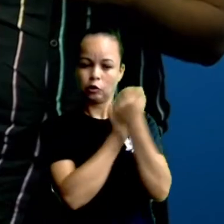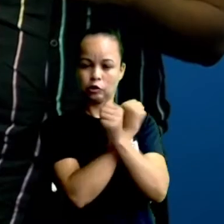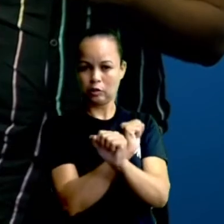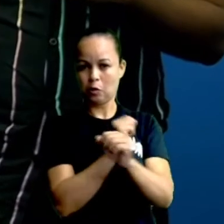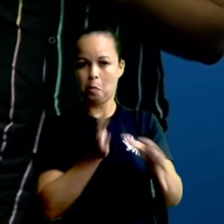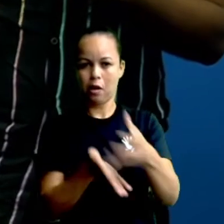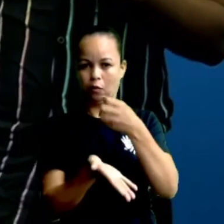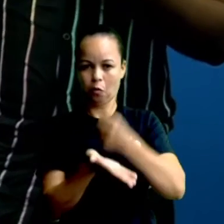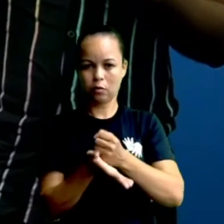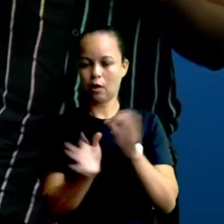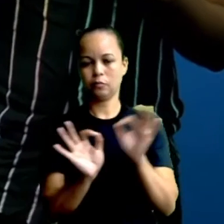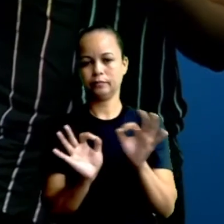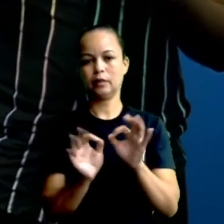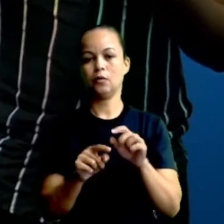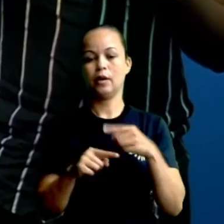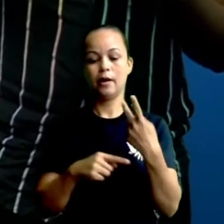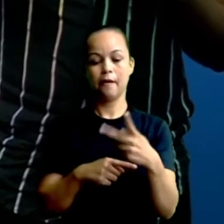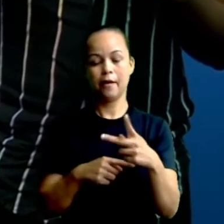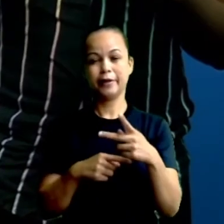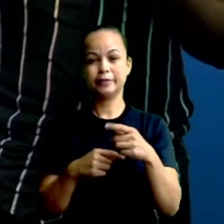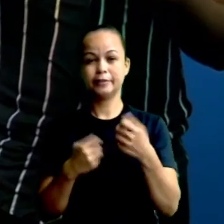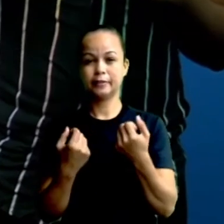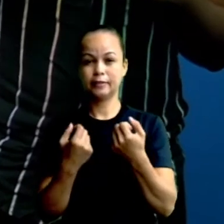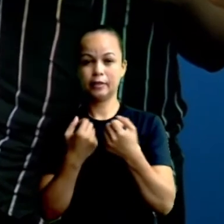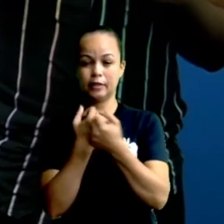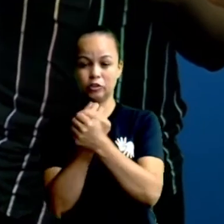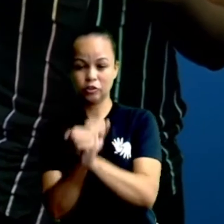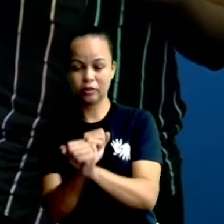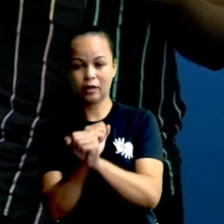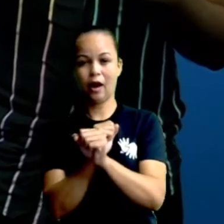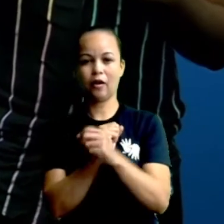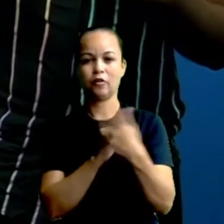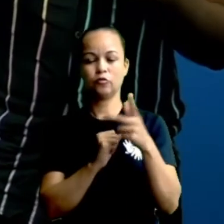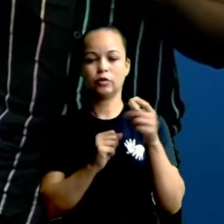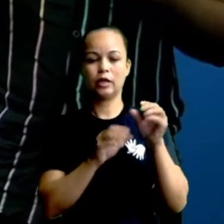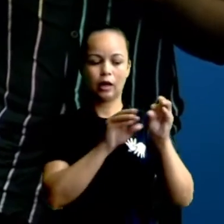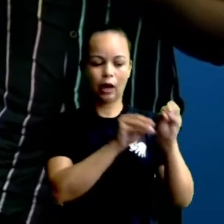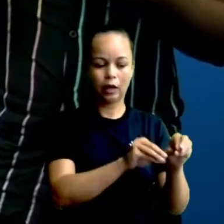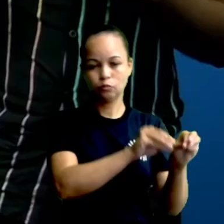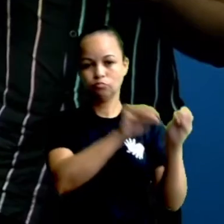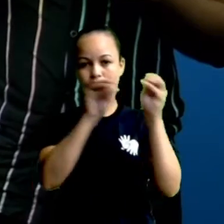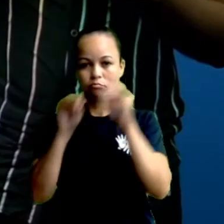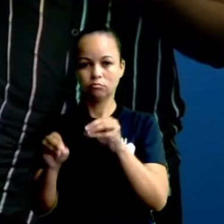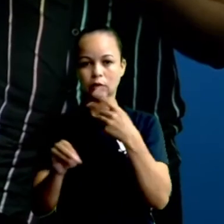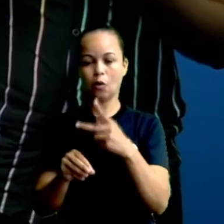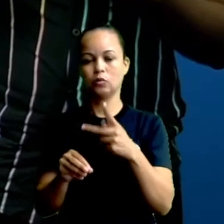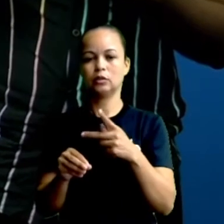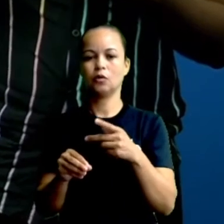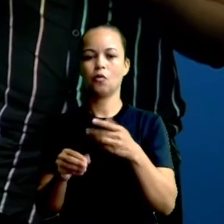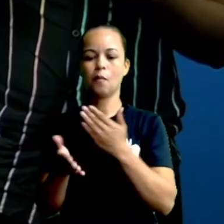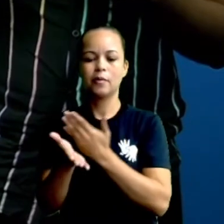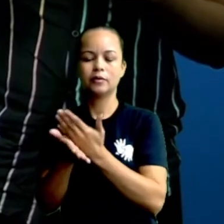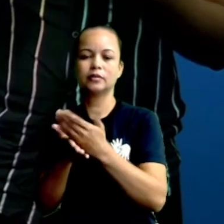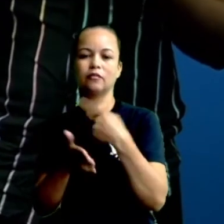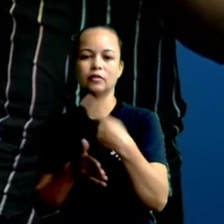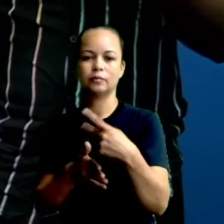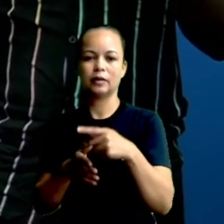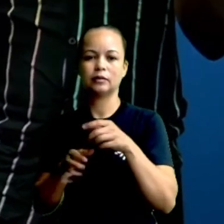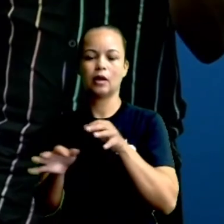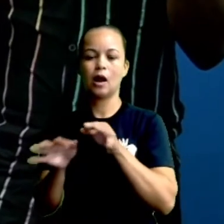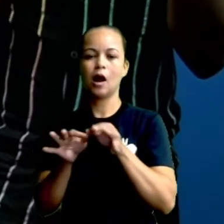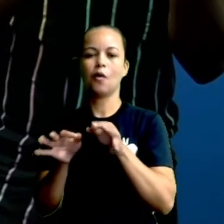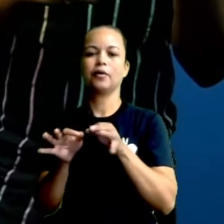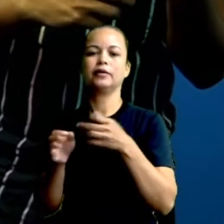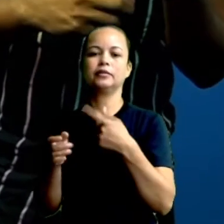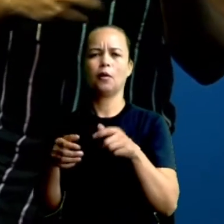período colonial, tá? Esse escravo que era levado, esse cativo que era levado da outra tribo, ele começava a fazer parte daquele aldeamento, inclusive